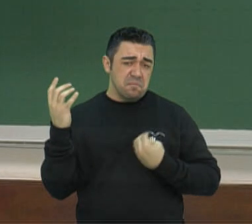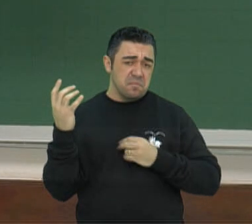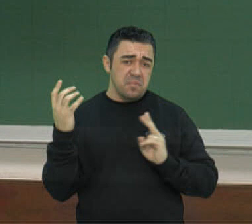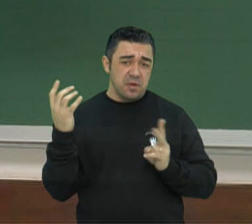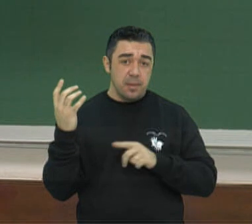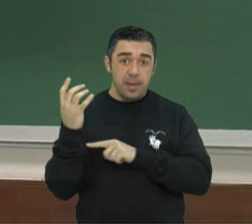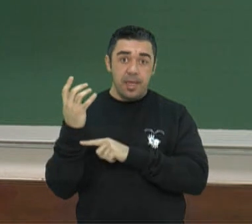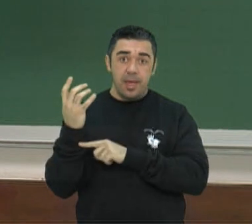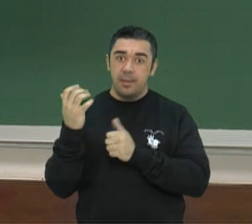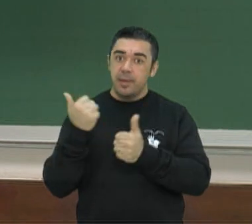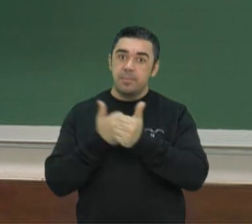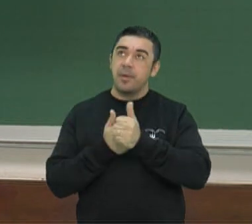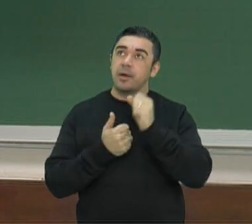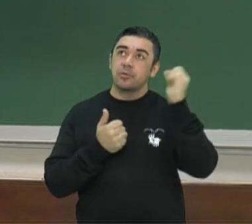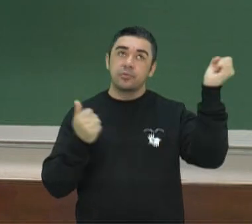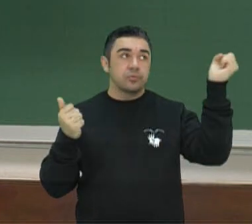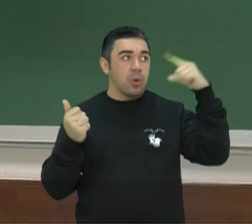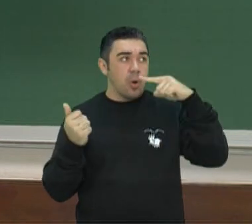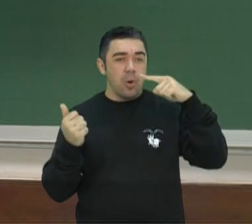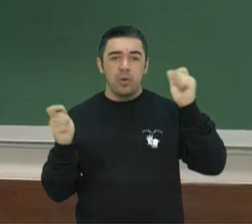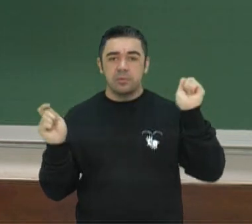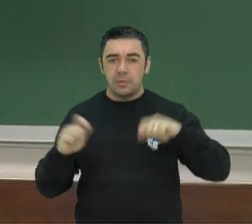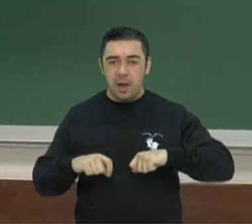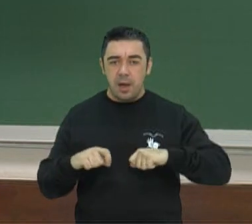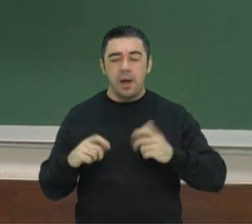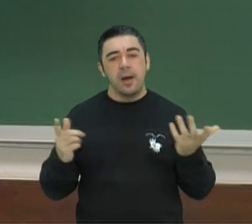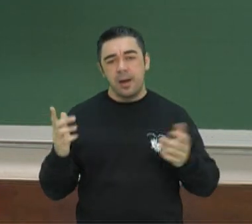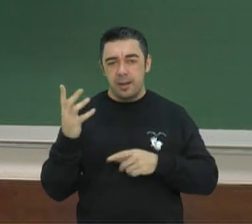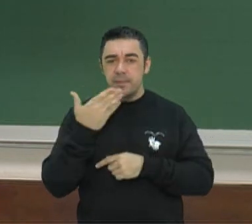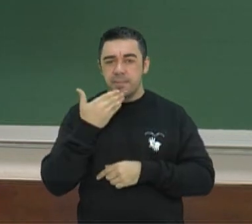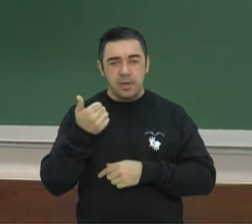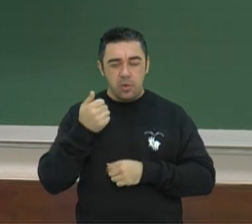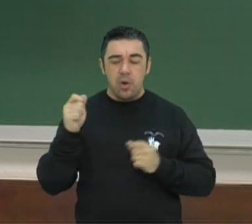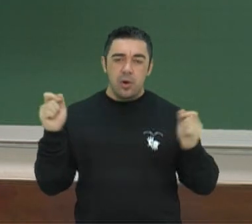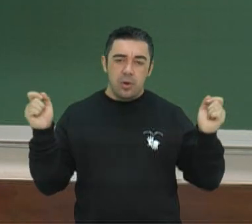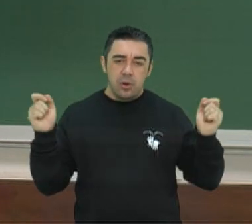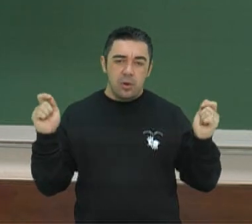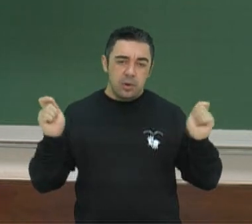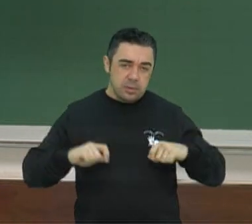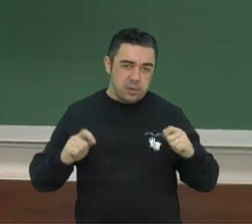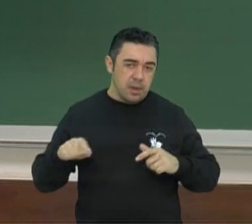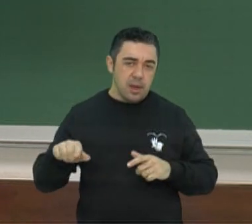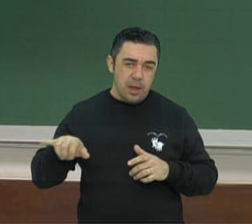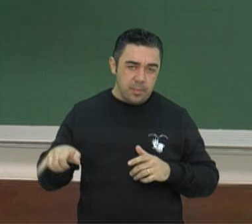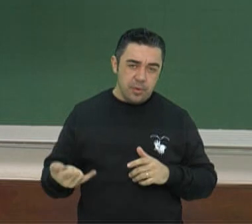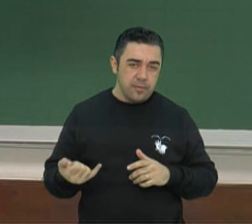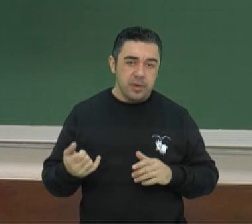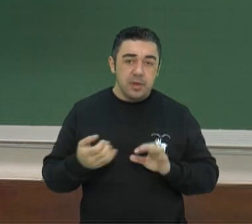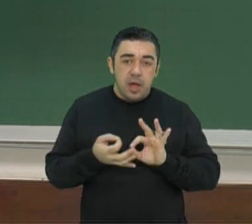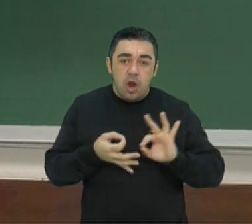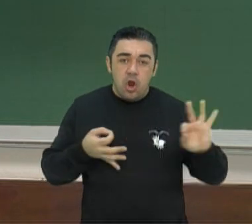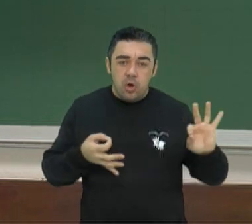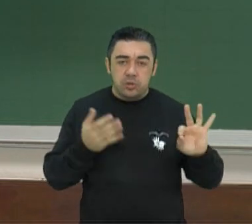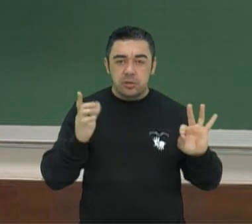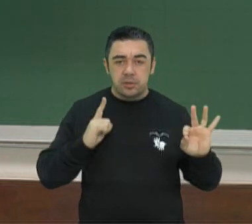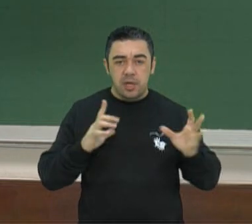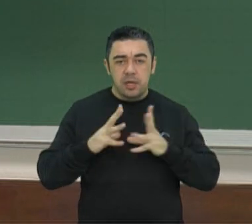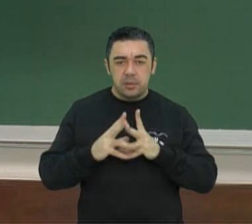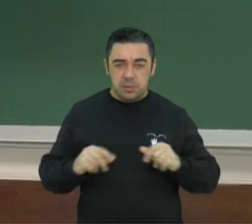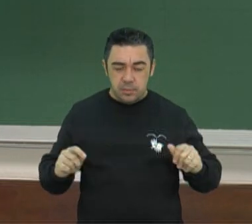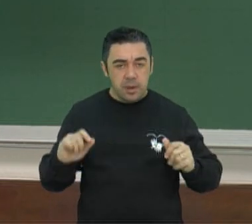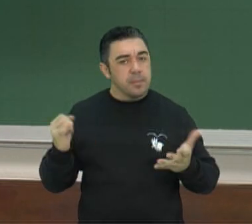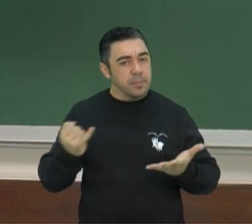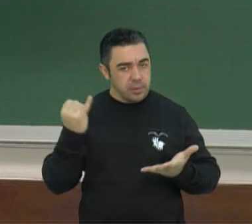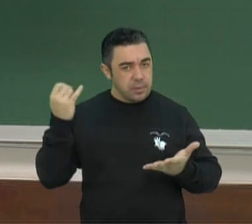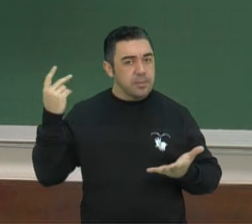ela faz. Ela está mais próxima de onde ela recebe mais luz solar, né? Na quantidade que ela precisa. Está longe dos predadores. Então, tudo isso é importante